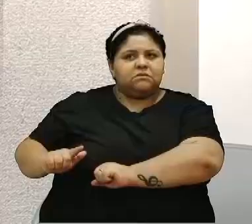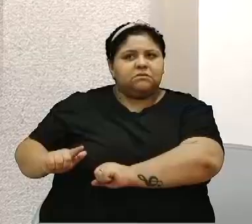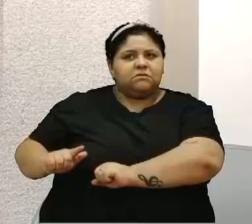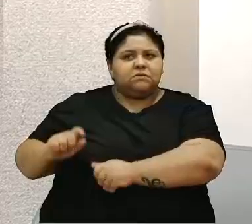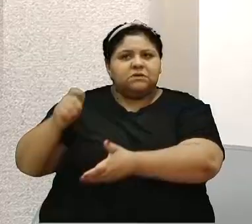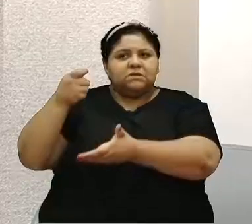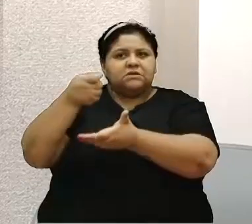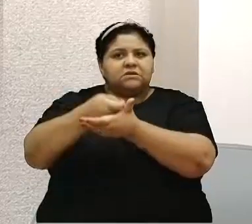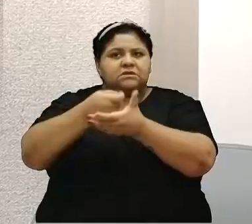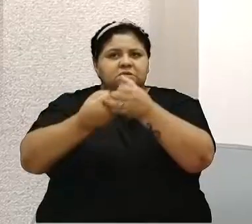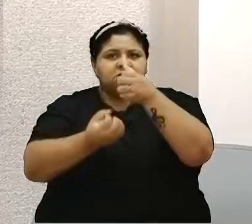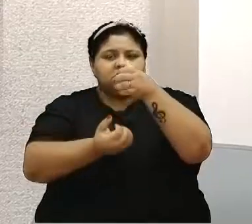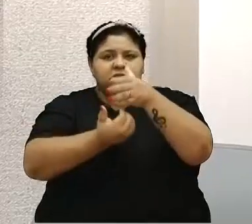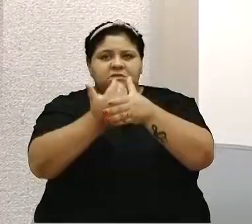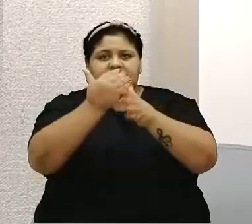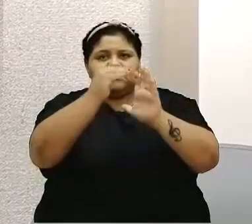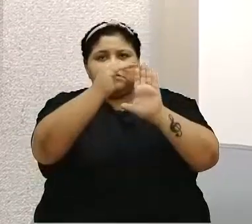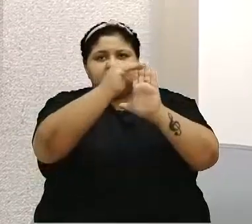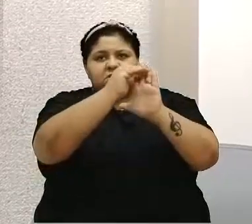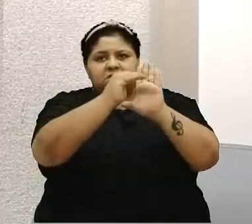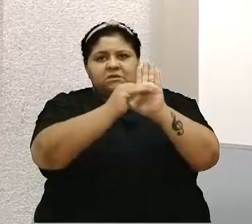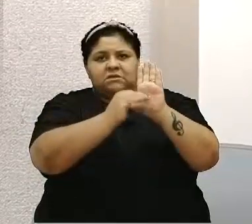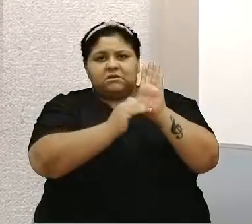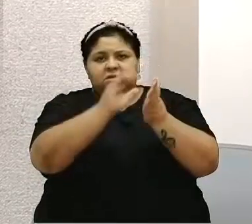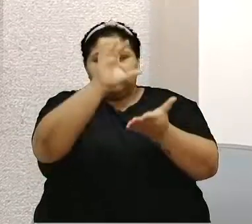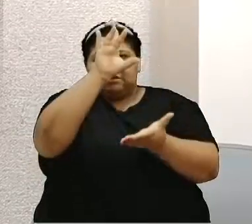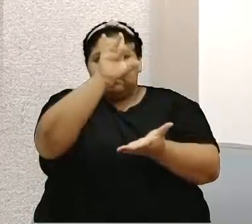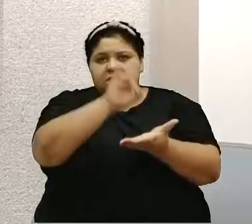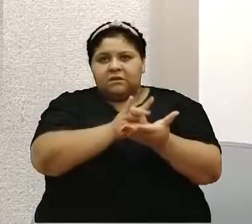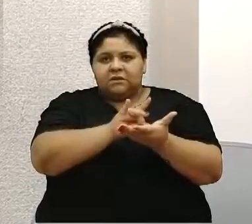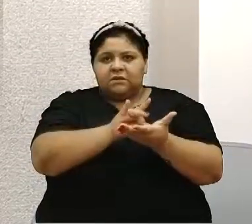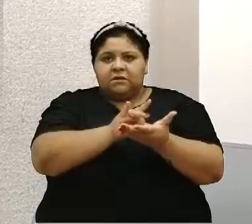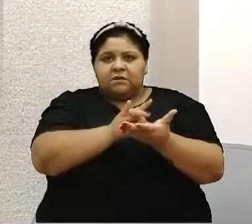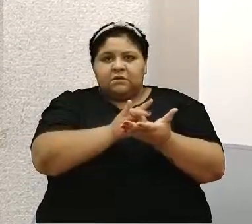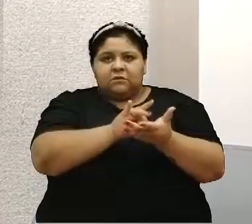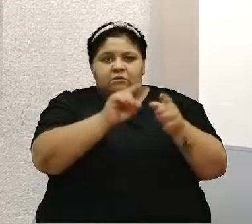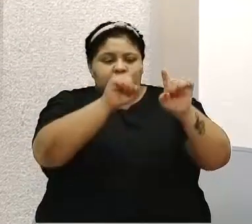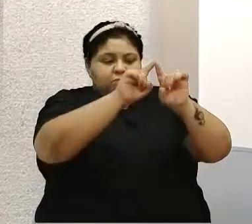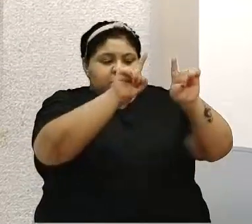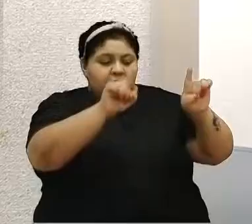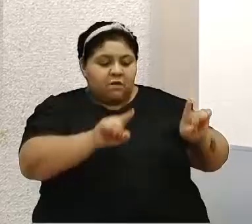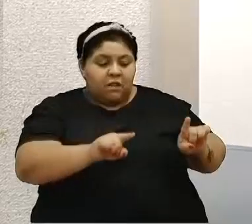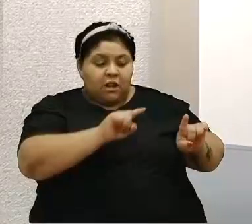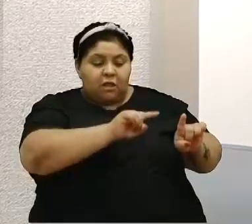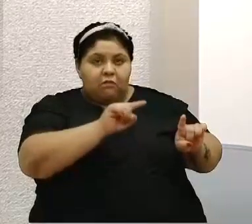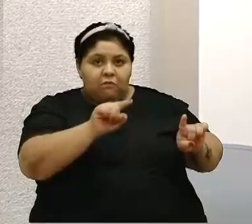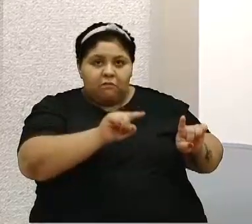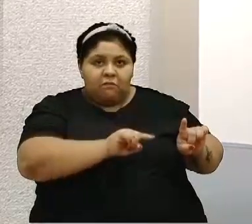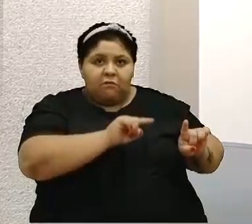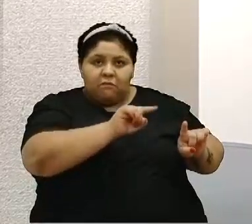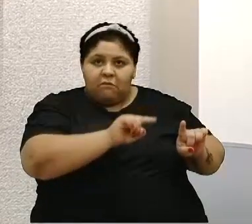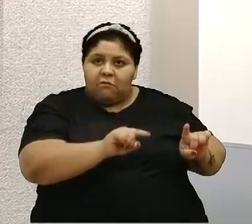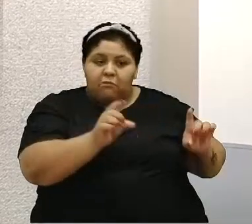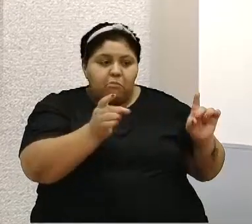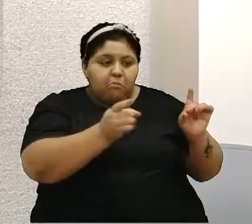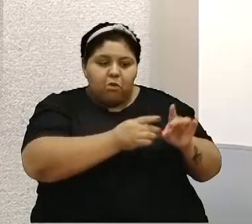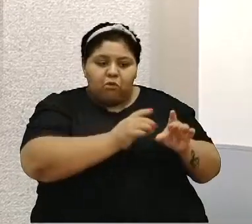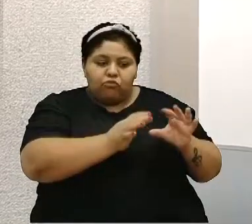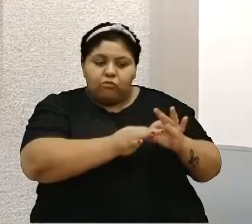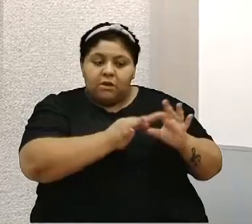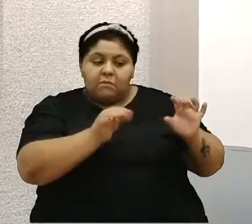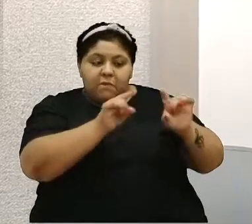tentando implementar um programa legitimado pelas urnas. Peço a palavra, senhor presidente. Perfeitamente legitimado pelas